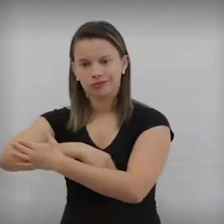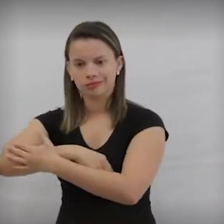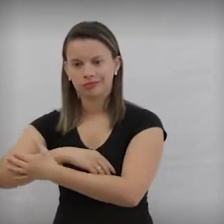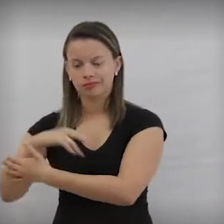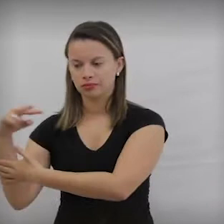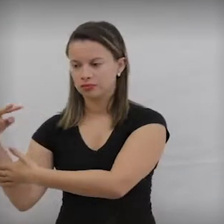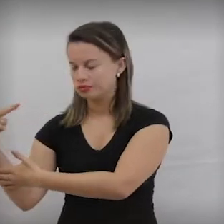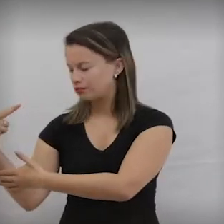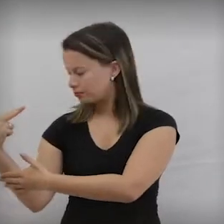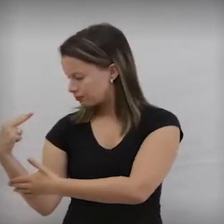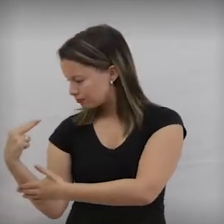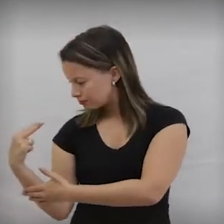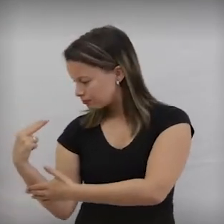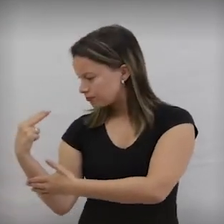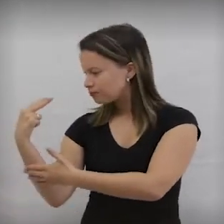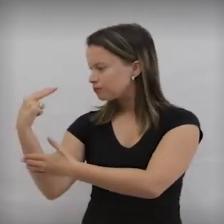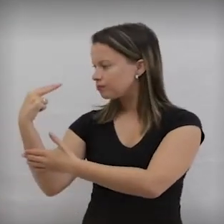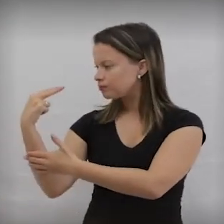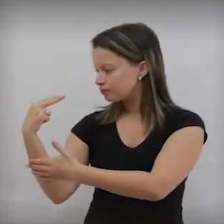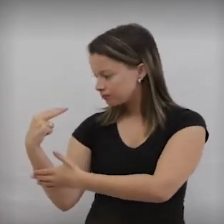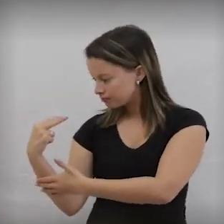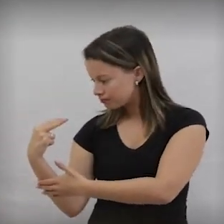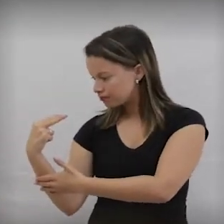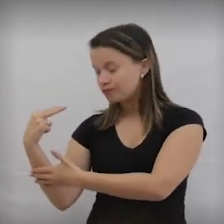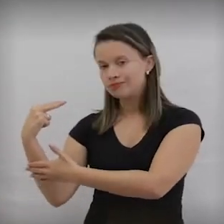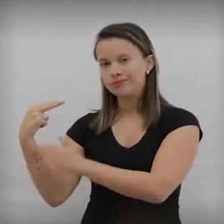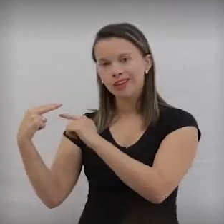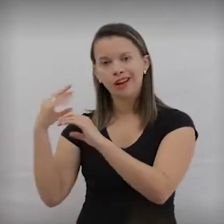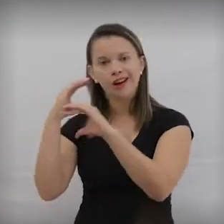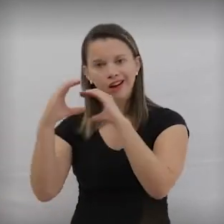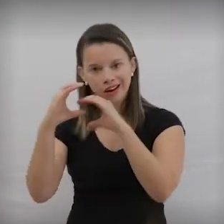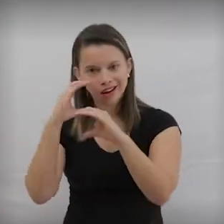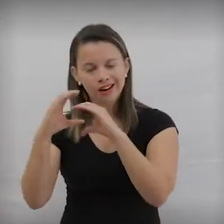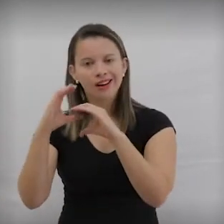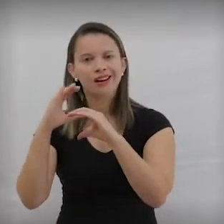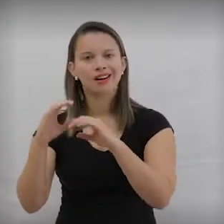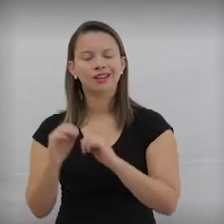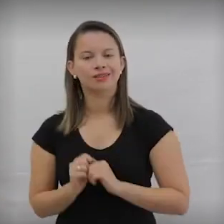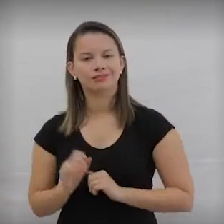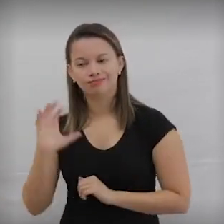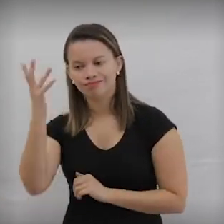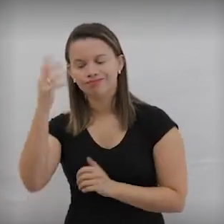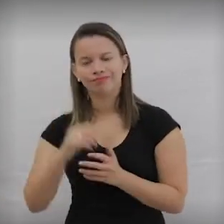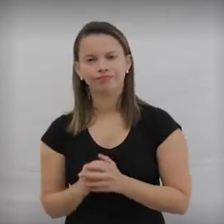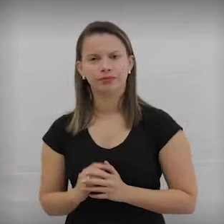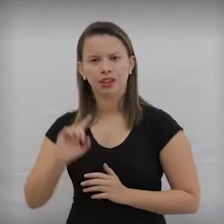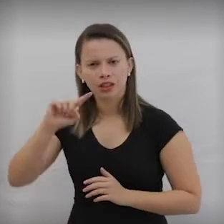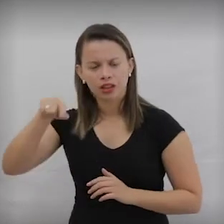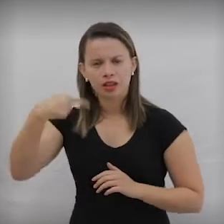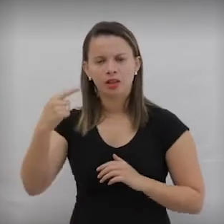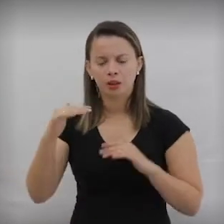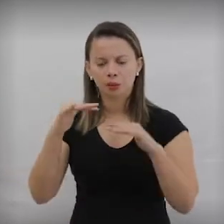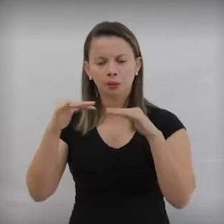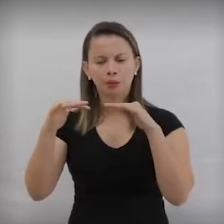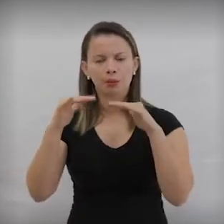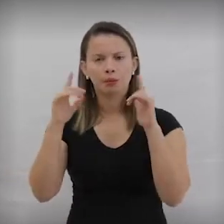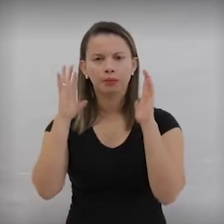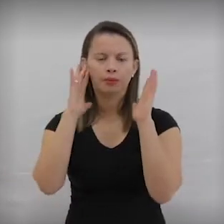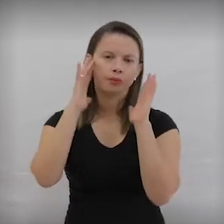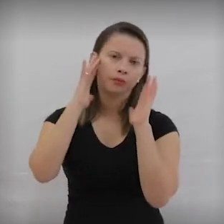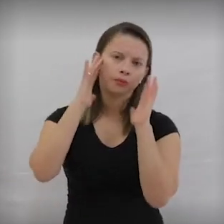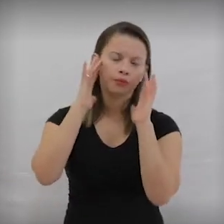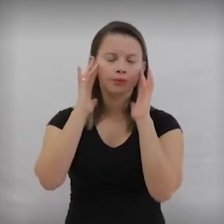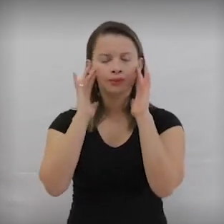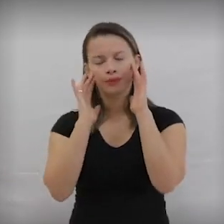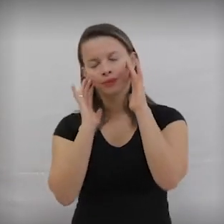olhos, quanto ali ele não comunica? Né? No olhar. Depois ele consegue movimentar a cabeça.